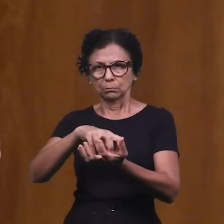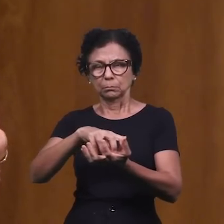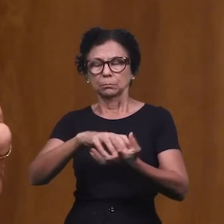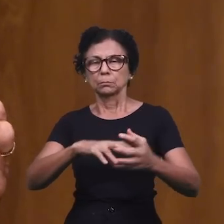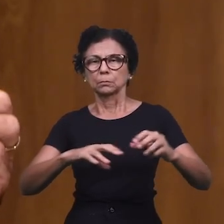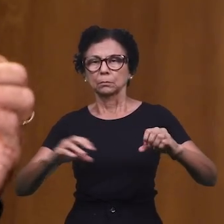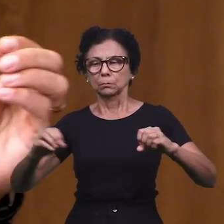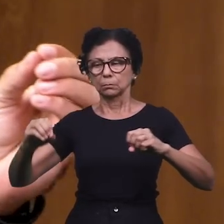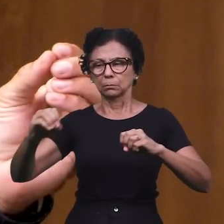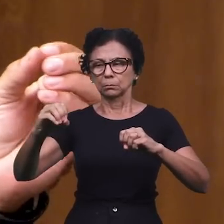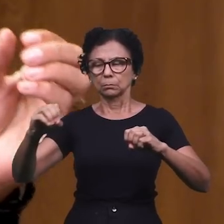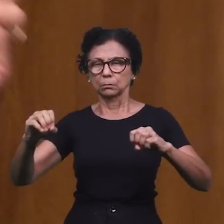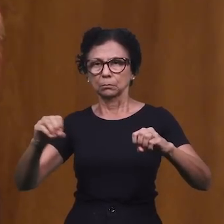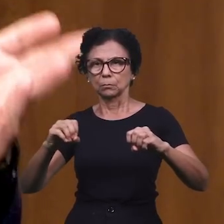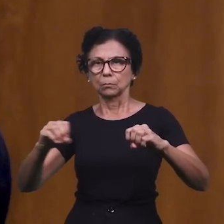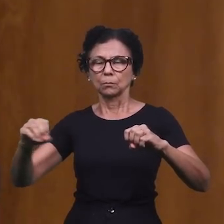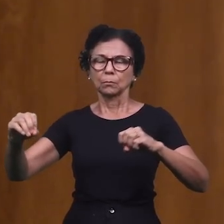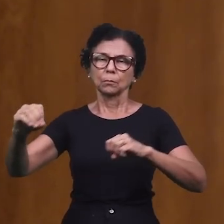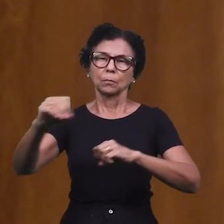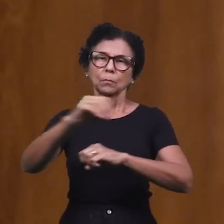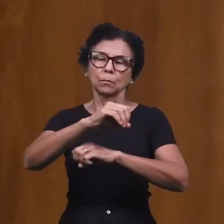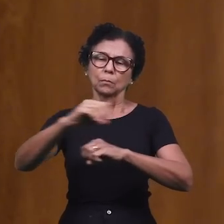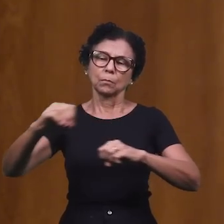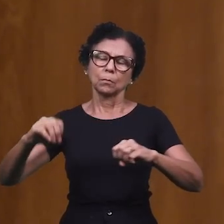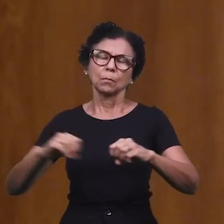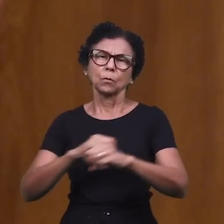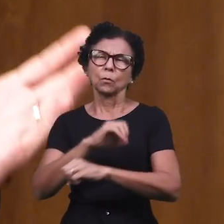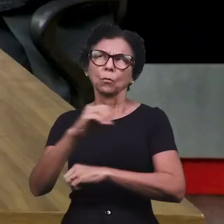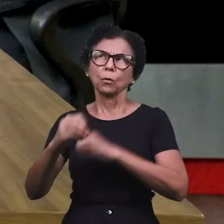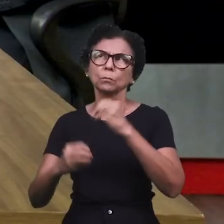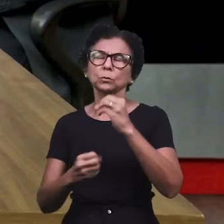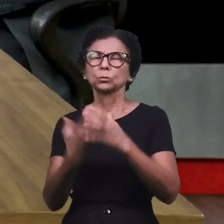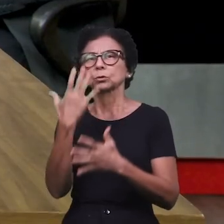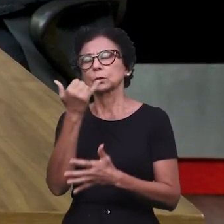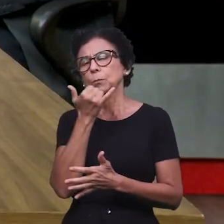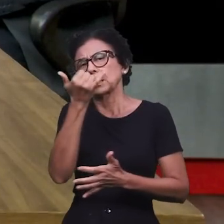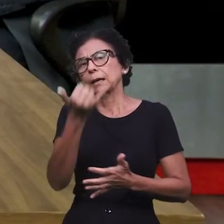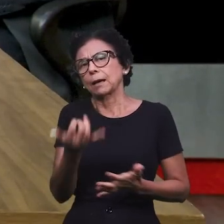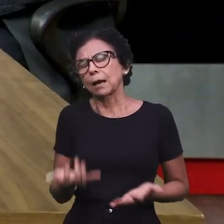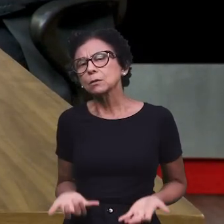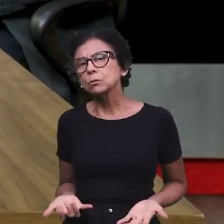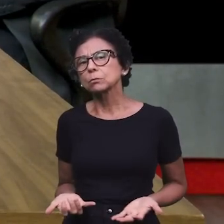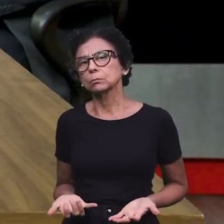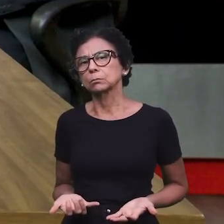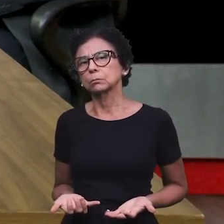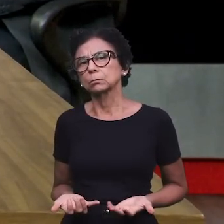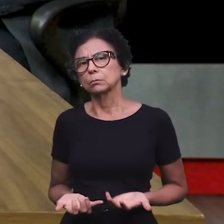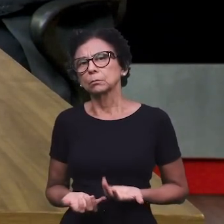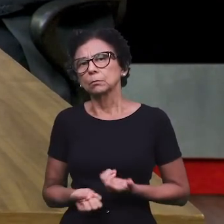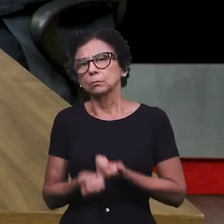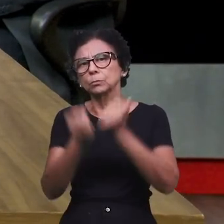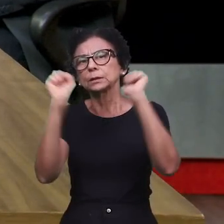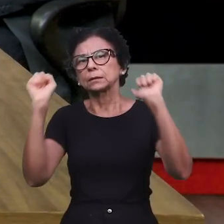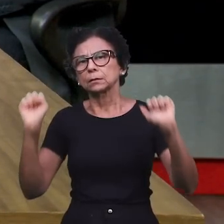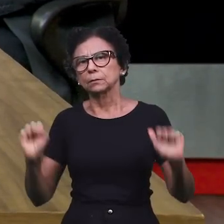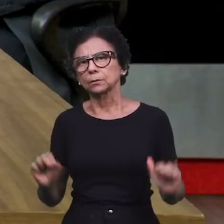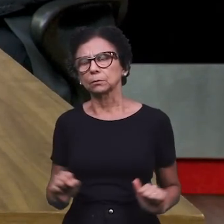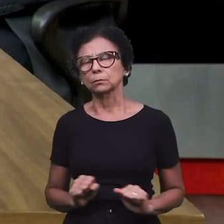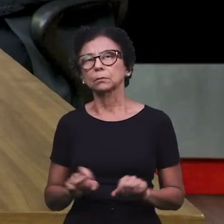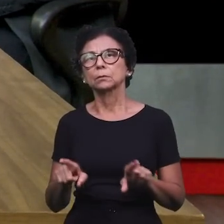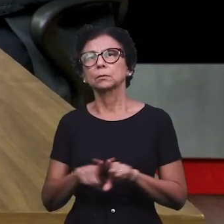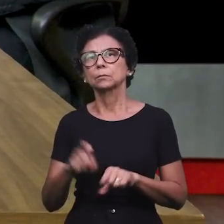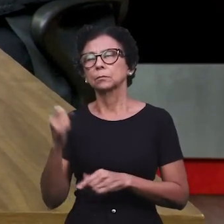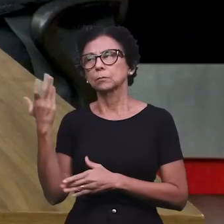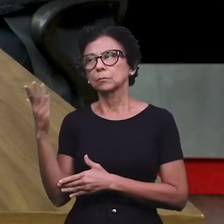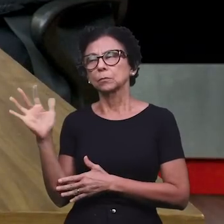E isso, para que surgisse ao acaso, é impossível. Então nós temos até um outro